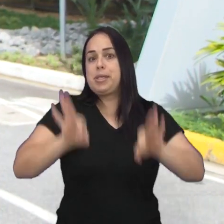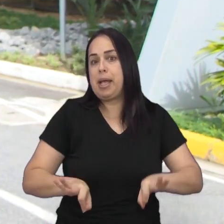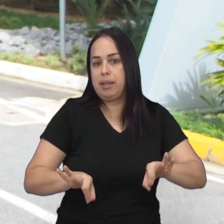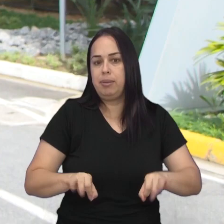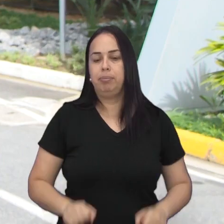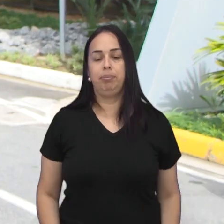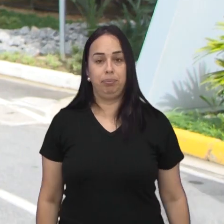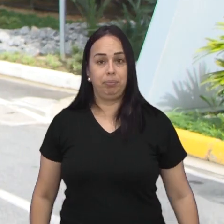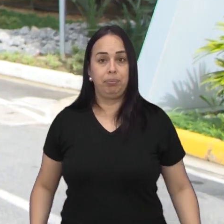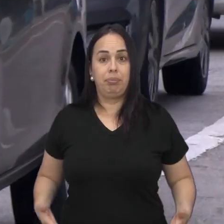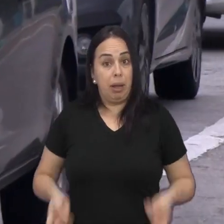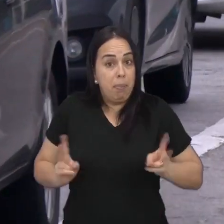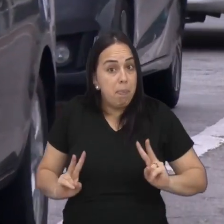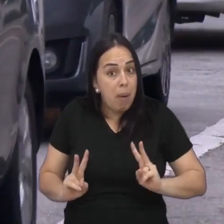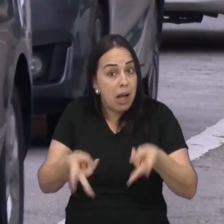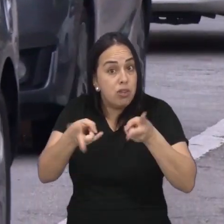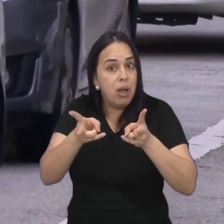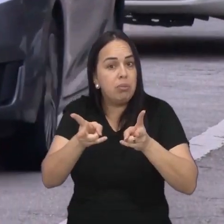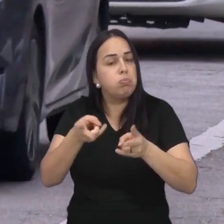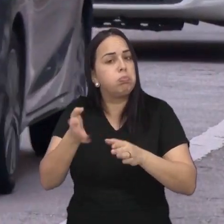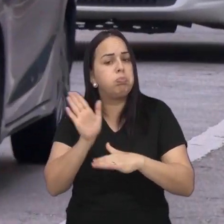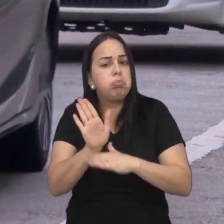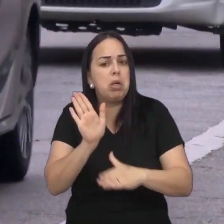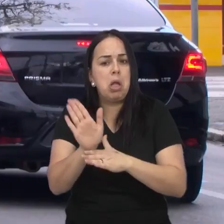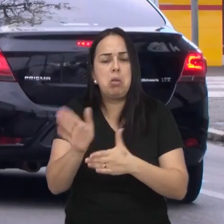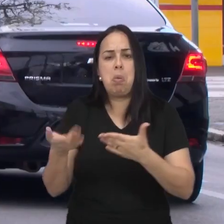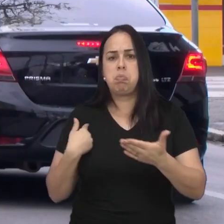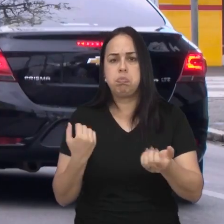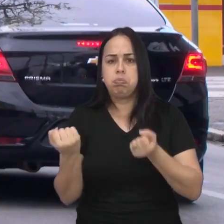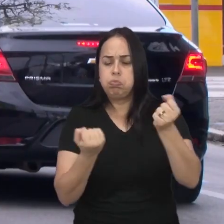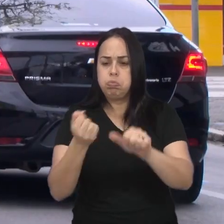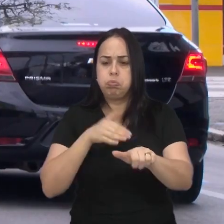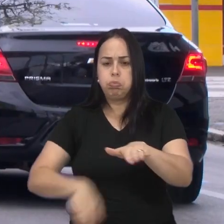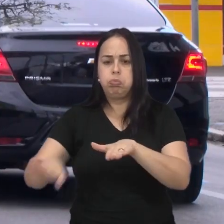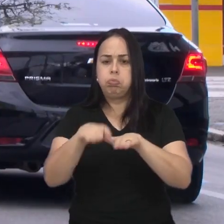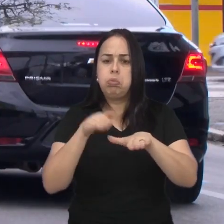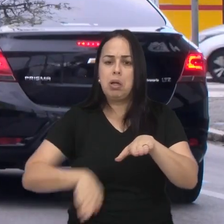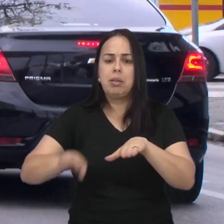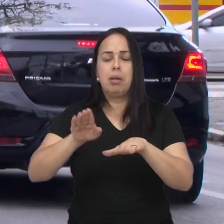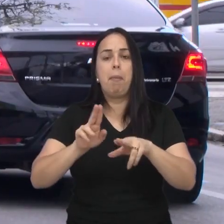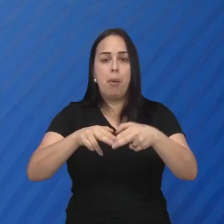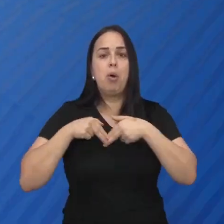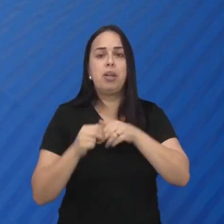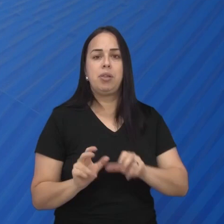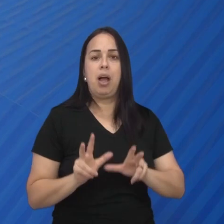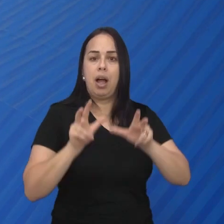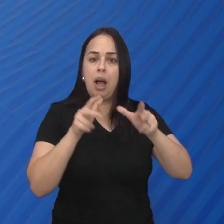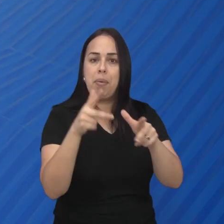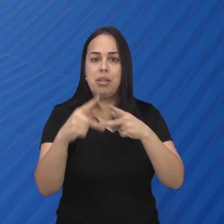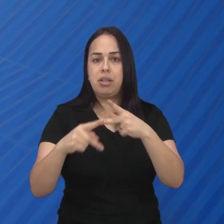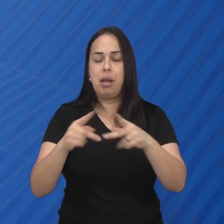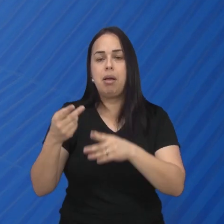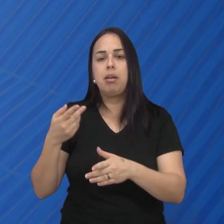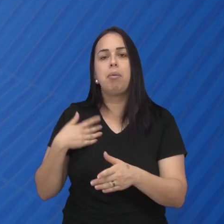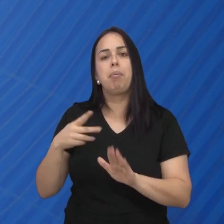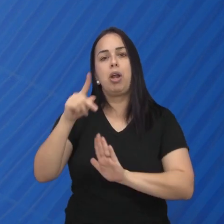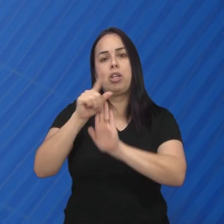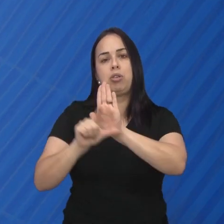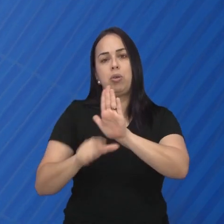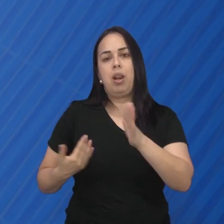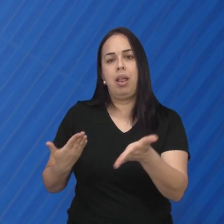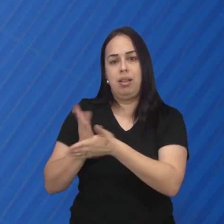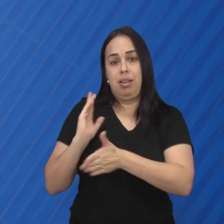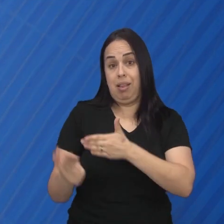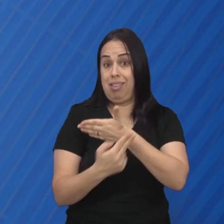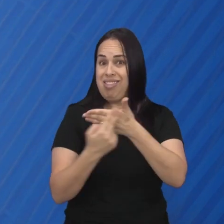onde estiver mais sobrecarregado a via. E para continuar contribuindo com a fluidez e a segurança no trânsito, a Câmara de São José aprovou um projeto